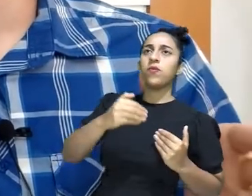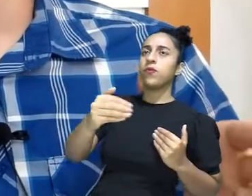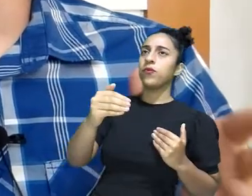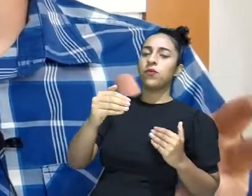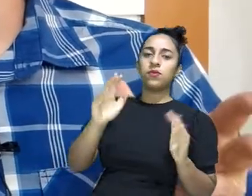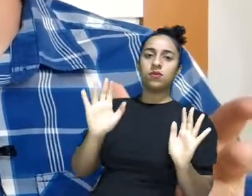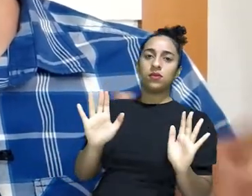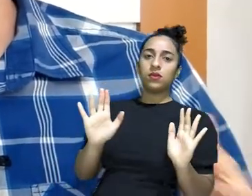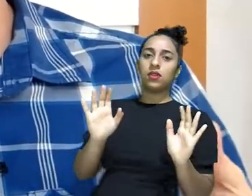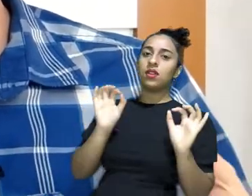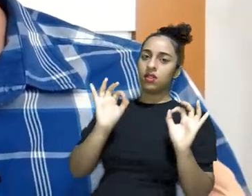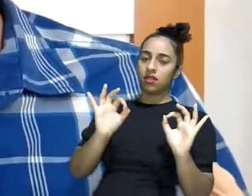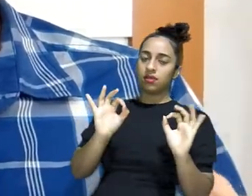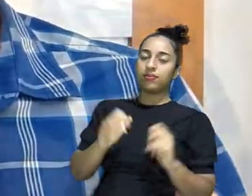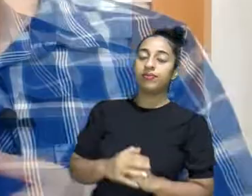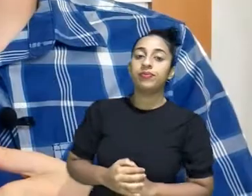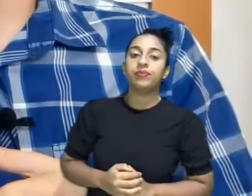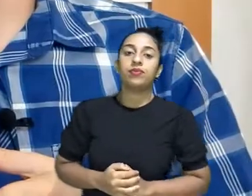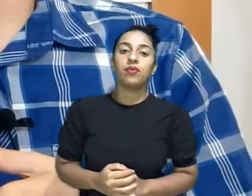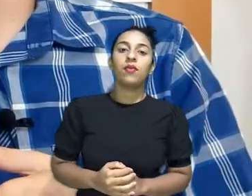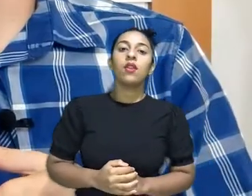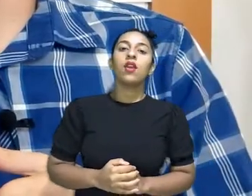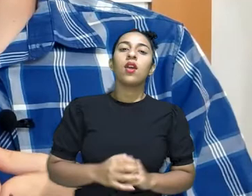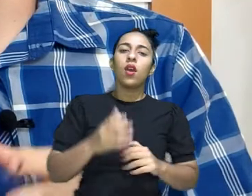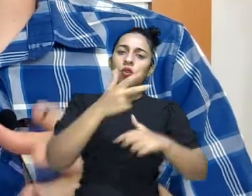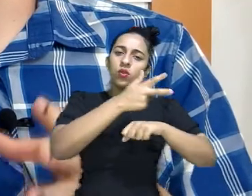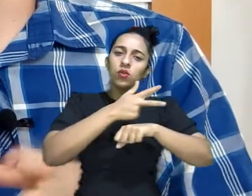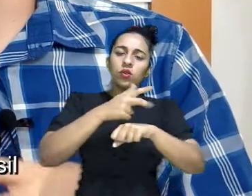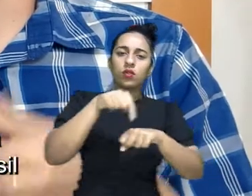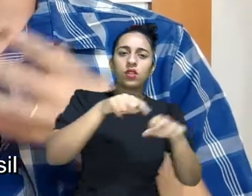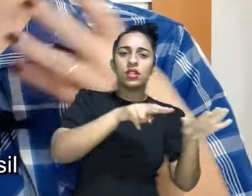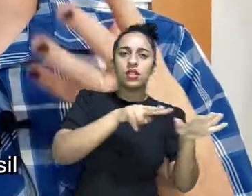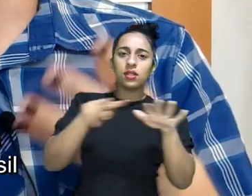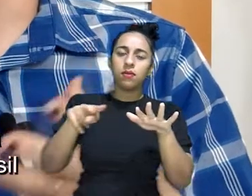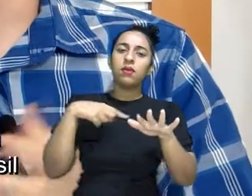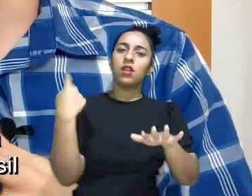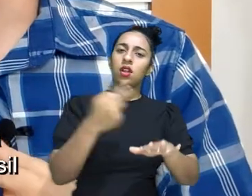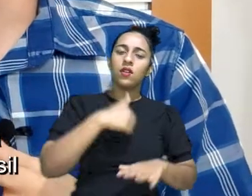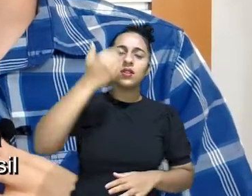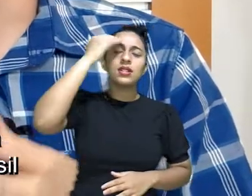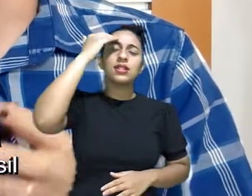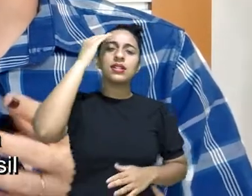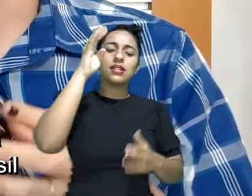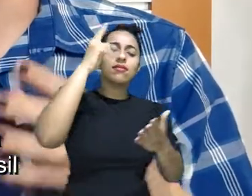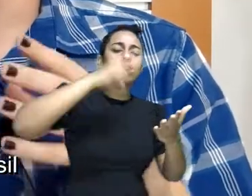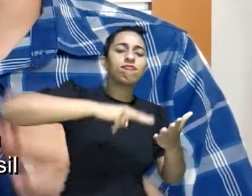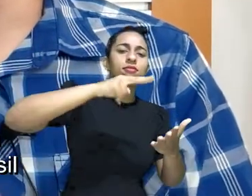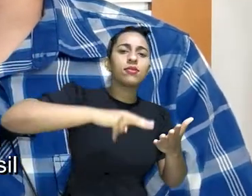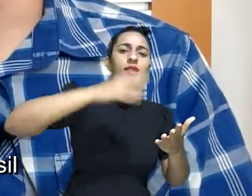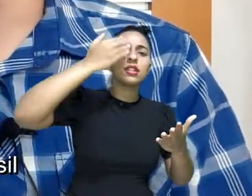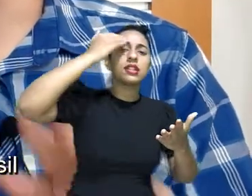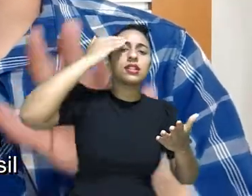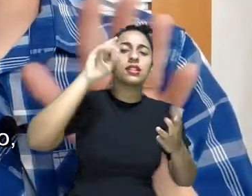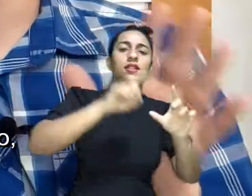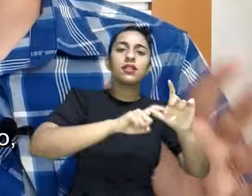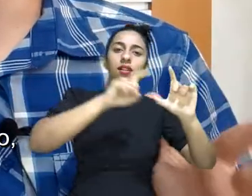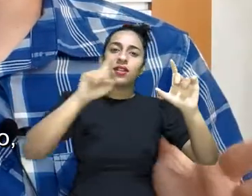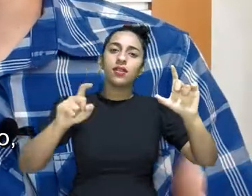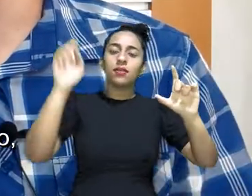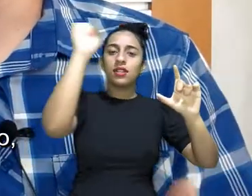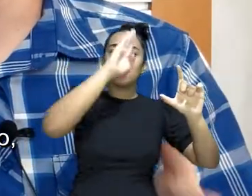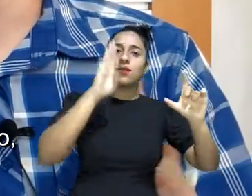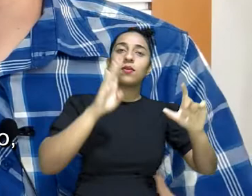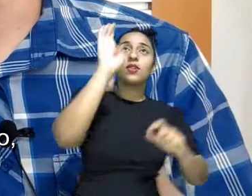vida né é né no vídeo dessa semana de esfoliar a gente vai complexificar um pouco essa leitura e falar sobre a independência do Brasil